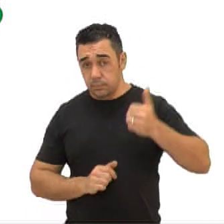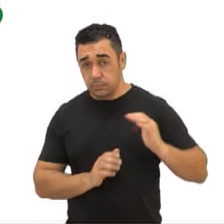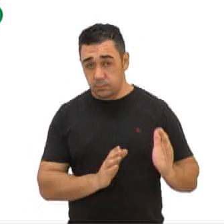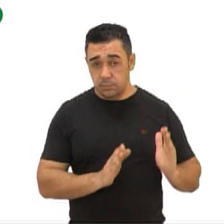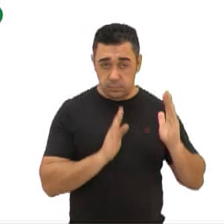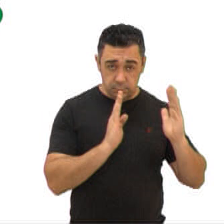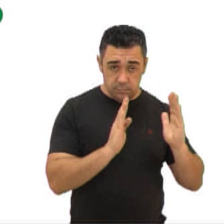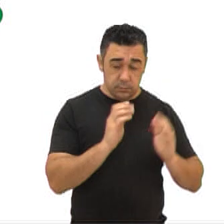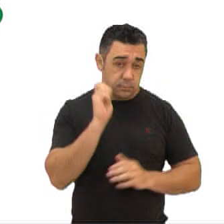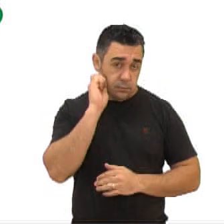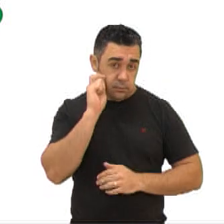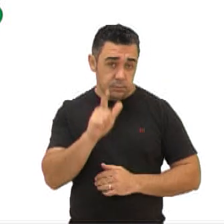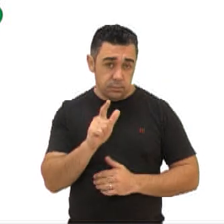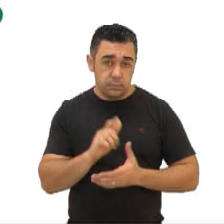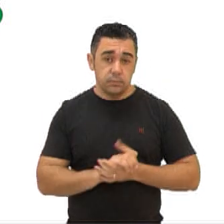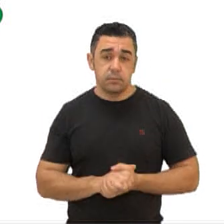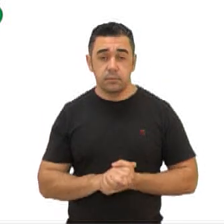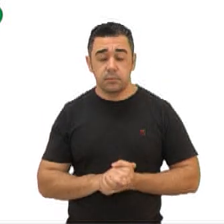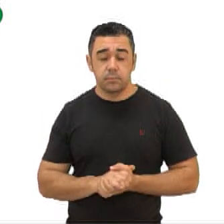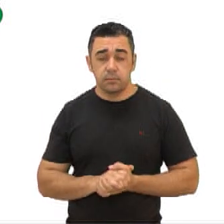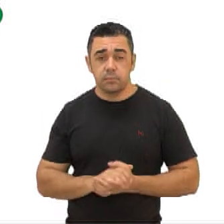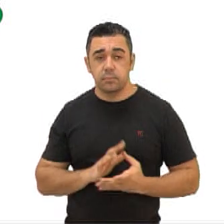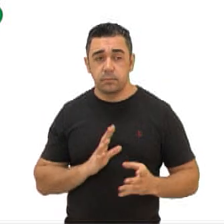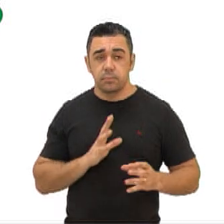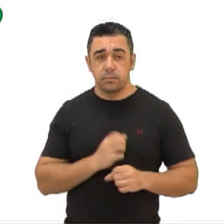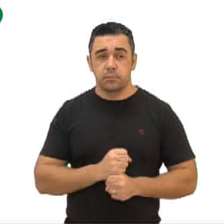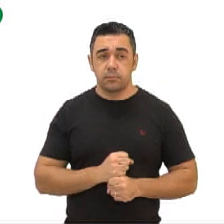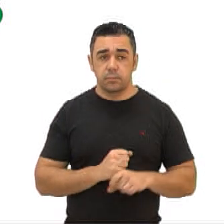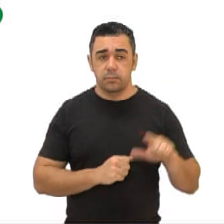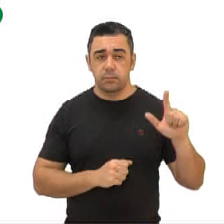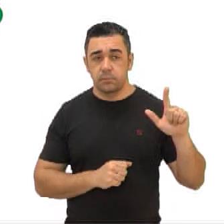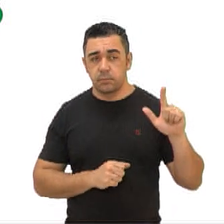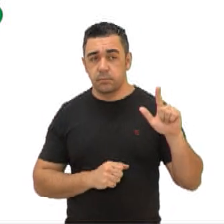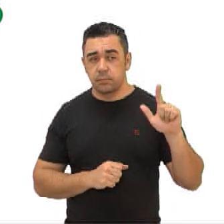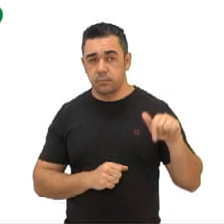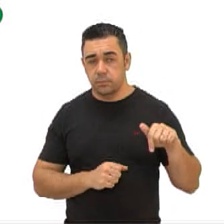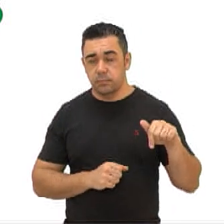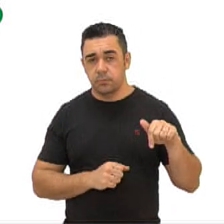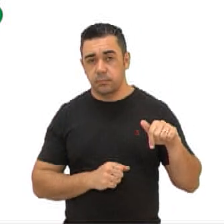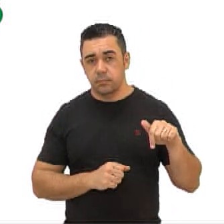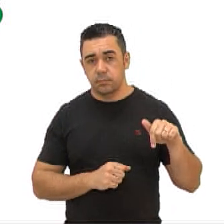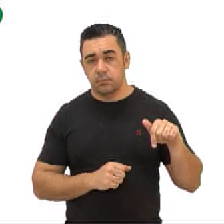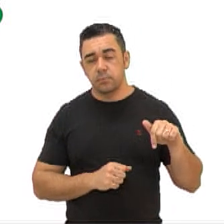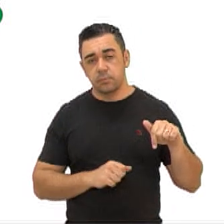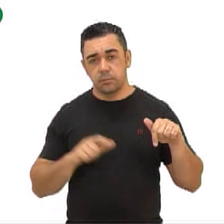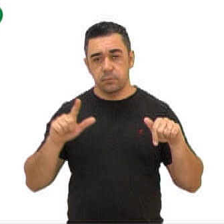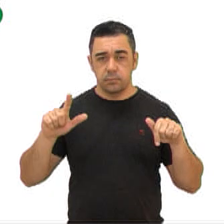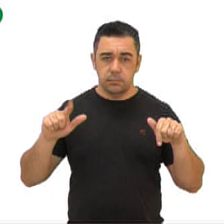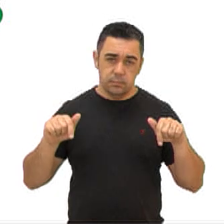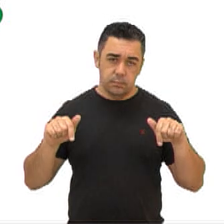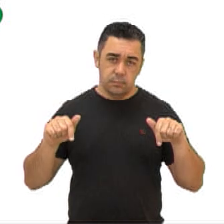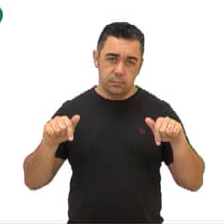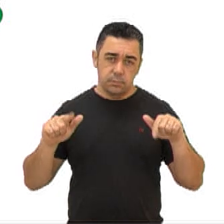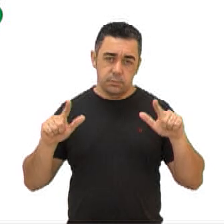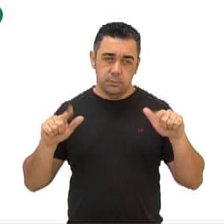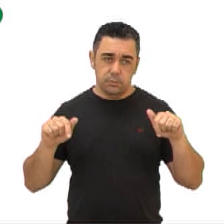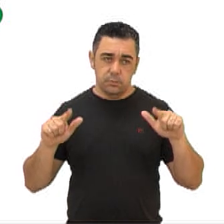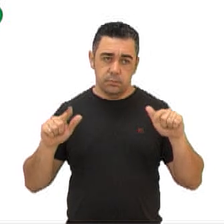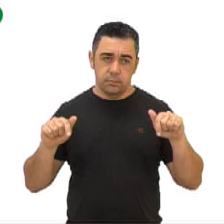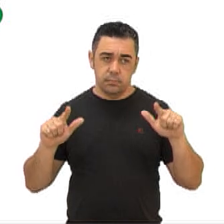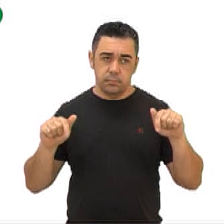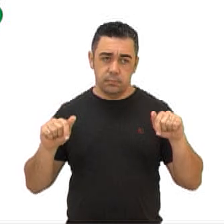a primeira parte, essa que está em azul, o seu total é 28 menos 1, que é igual a